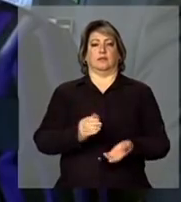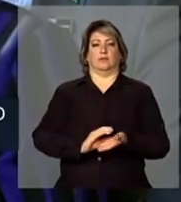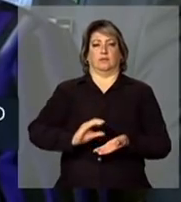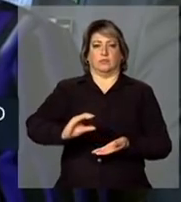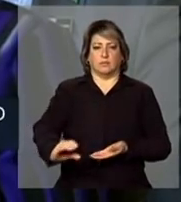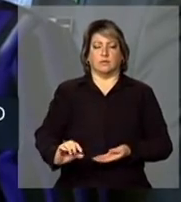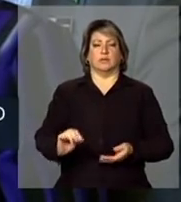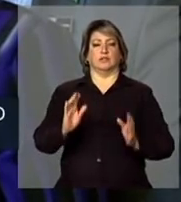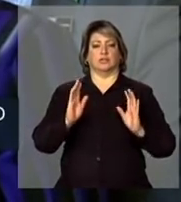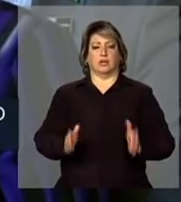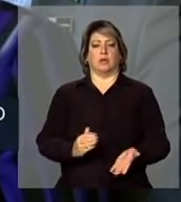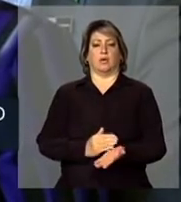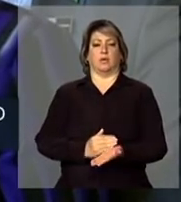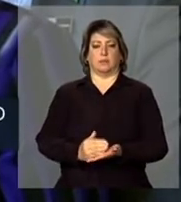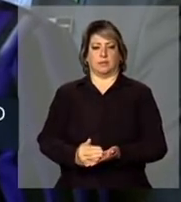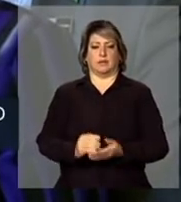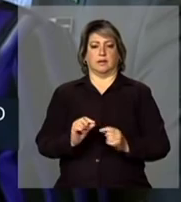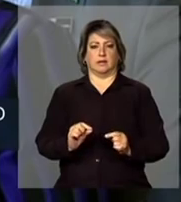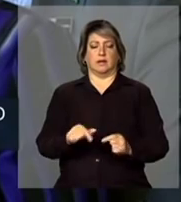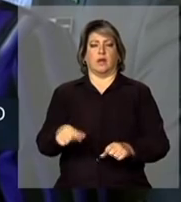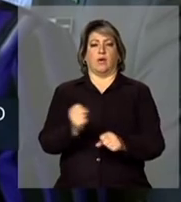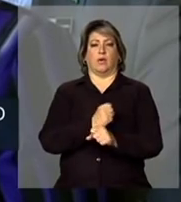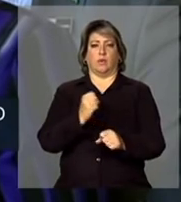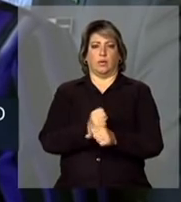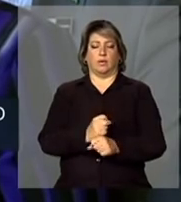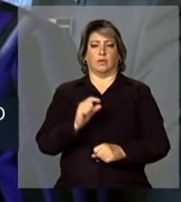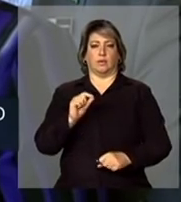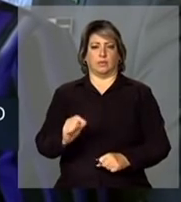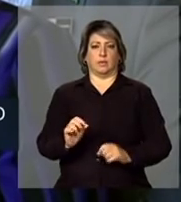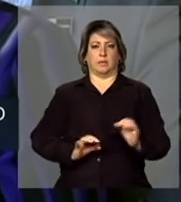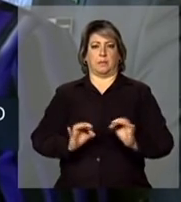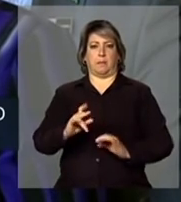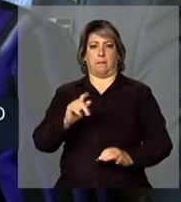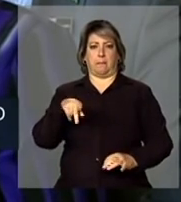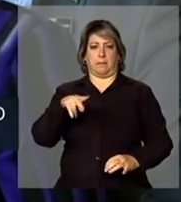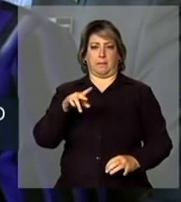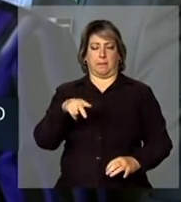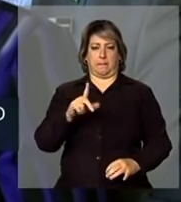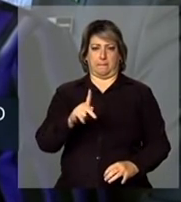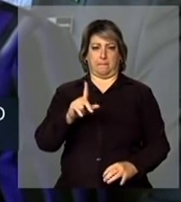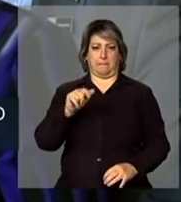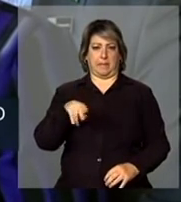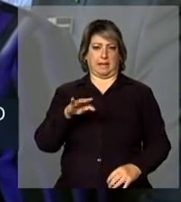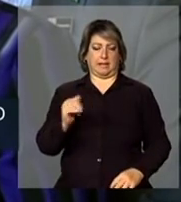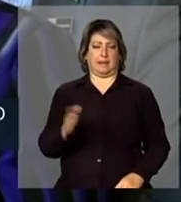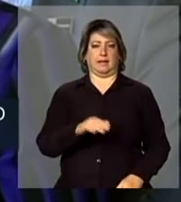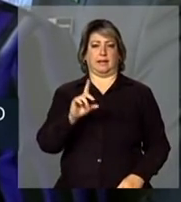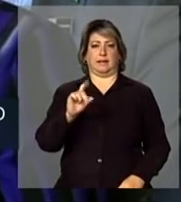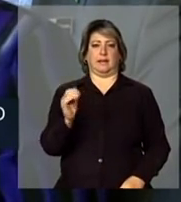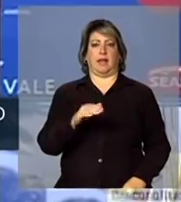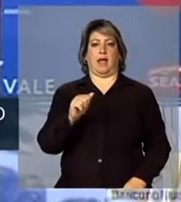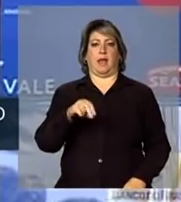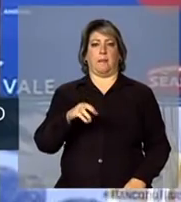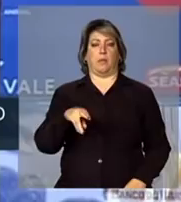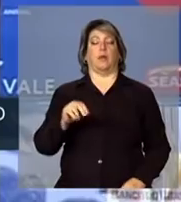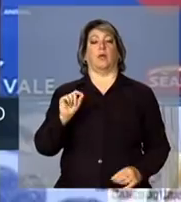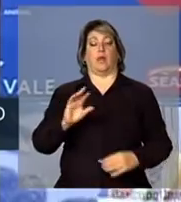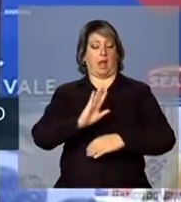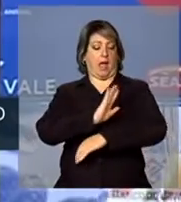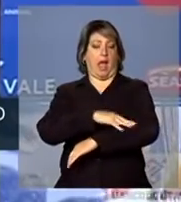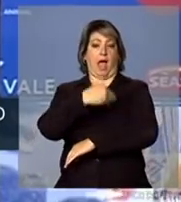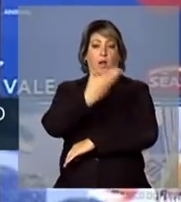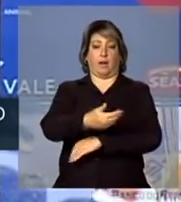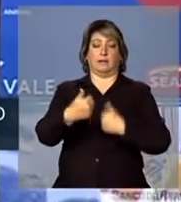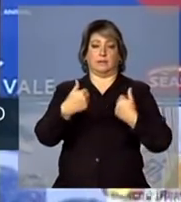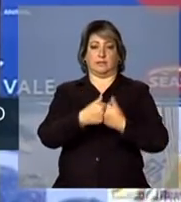investimentos já iniciados na construção da planta de amônia ao lado do maior complexo de fertilizantes da